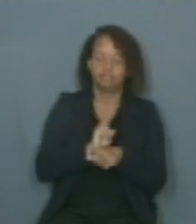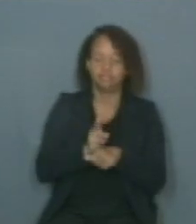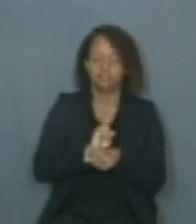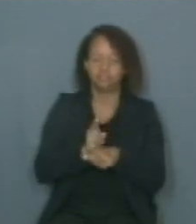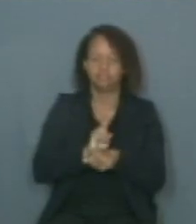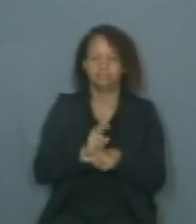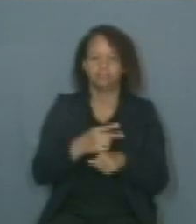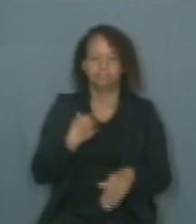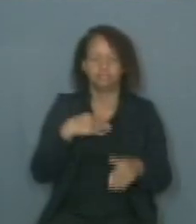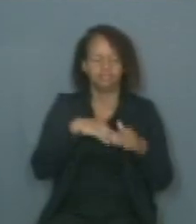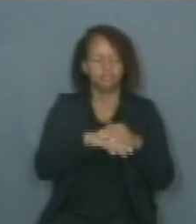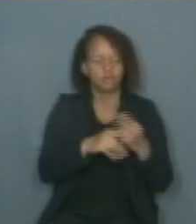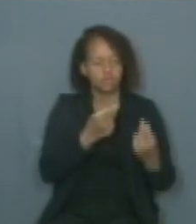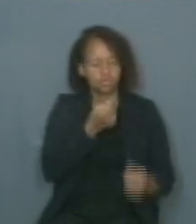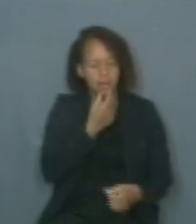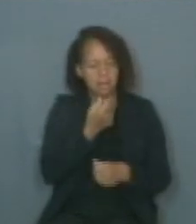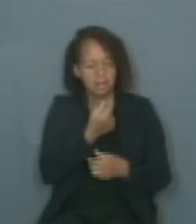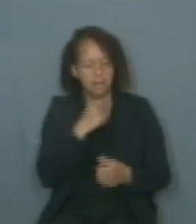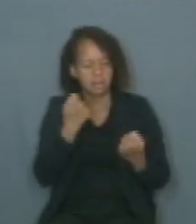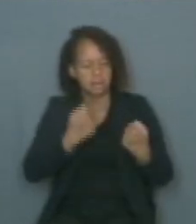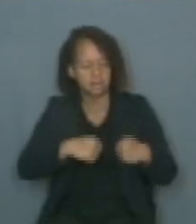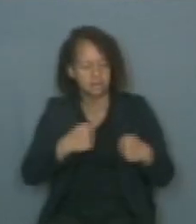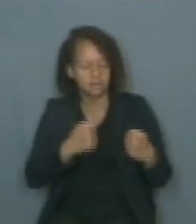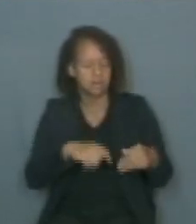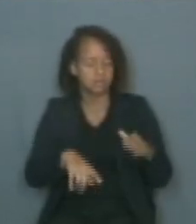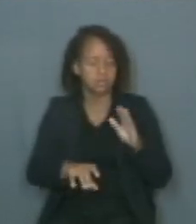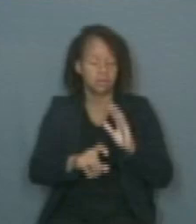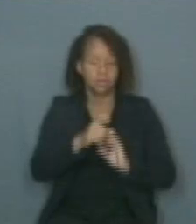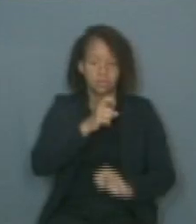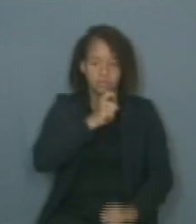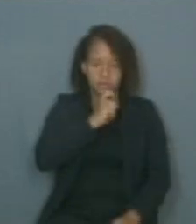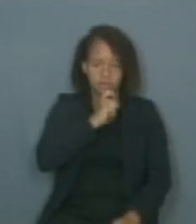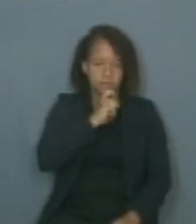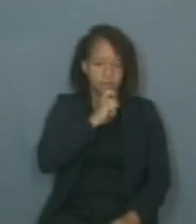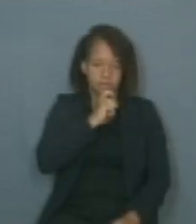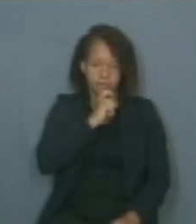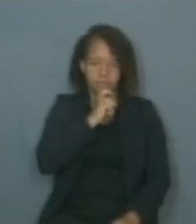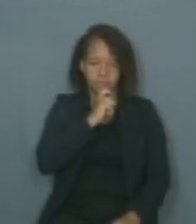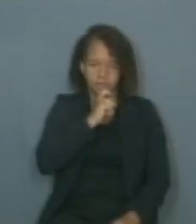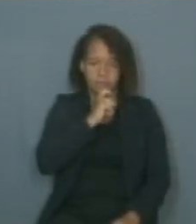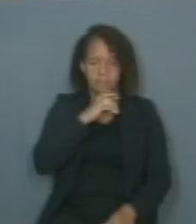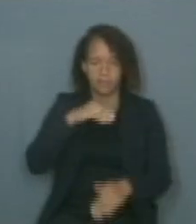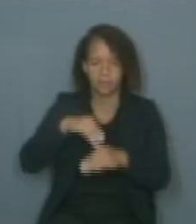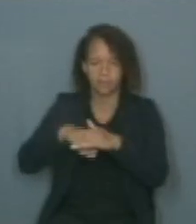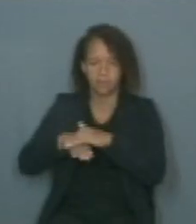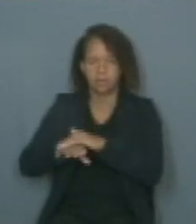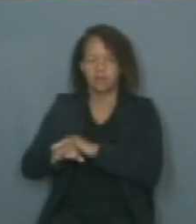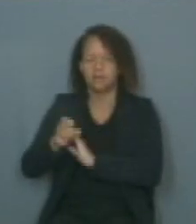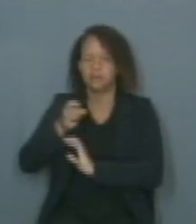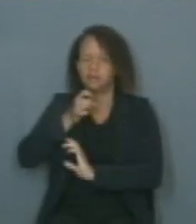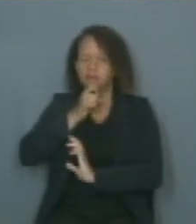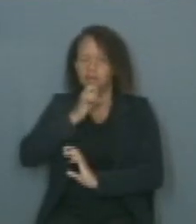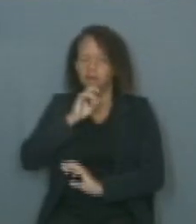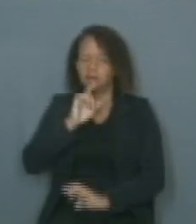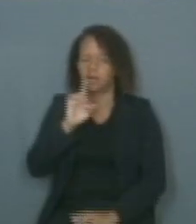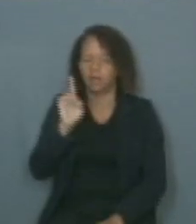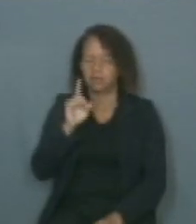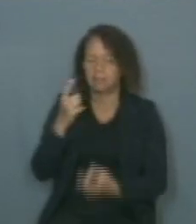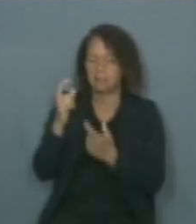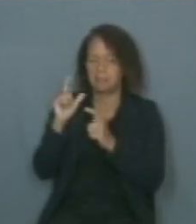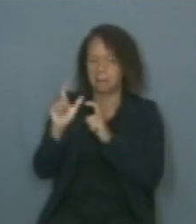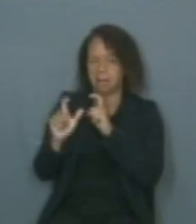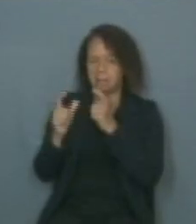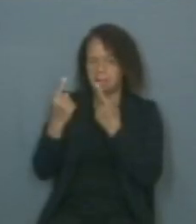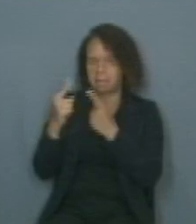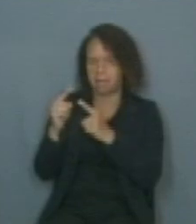na parte que tinha os remédios que precisavam estar em ar-condicionado, os remédios estavam bem guardados no ar-condicionado. A gente não está aqui só para criticar, não,